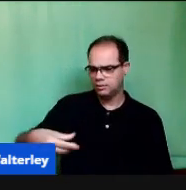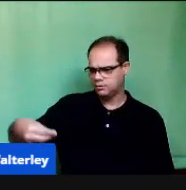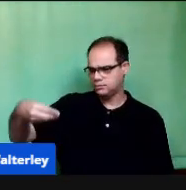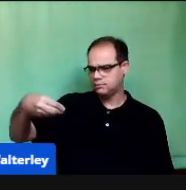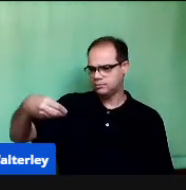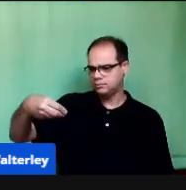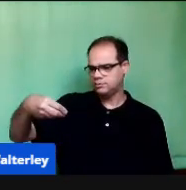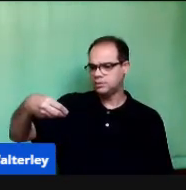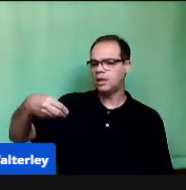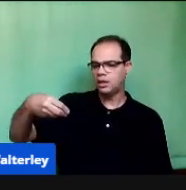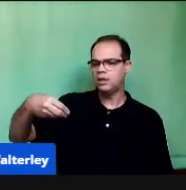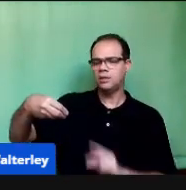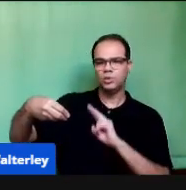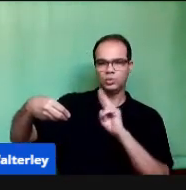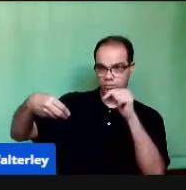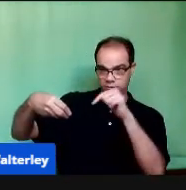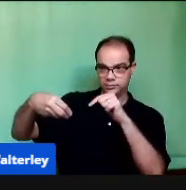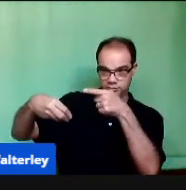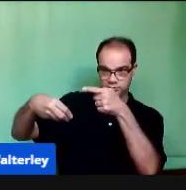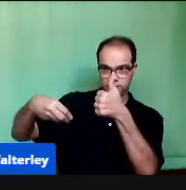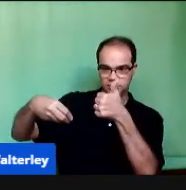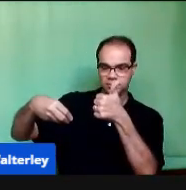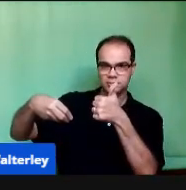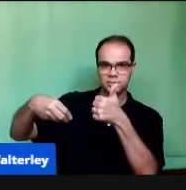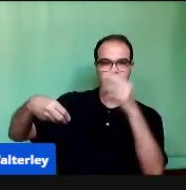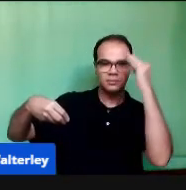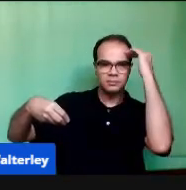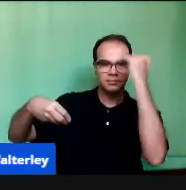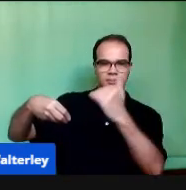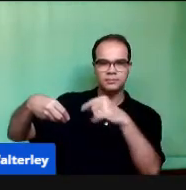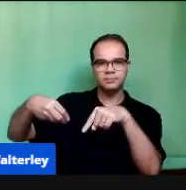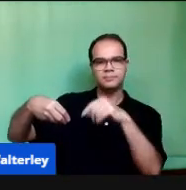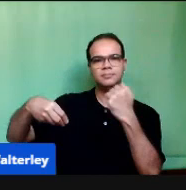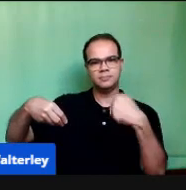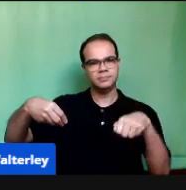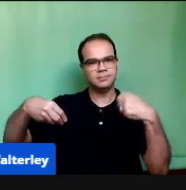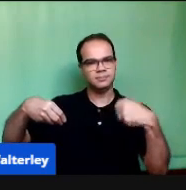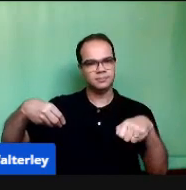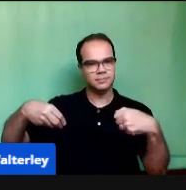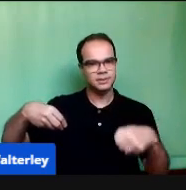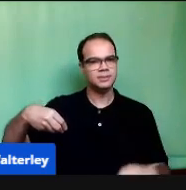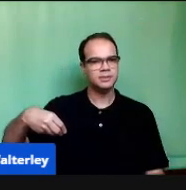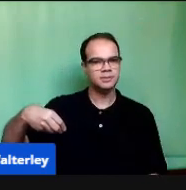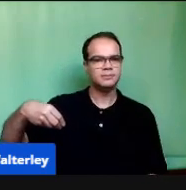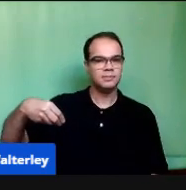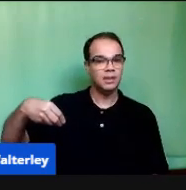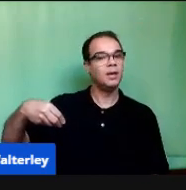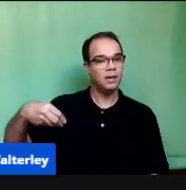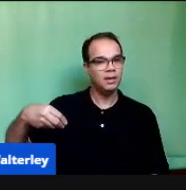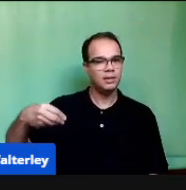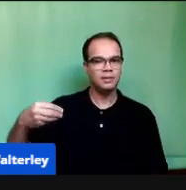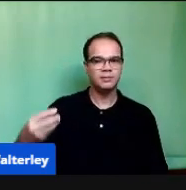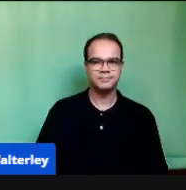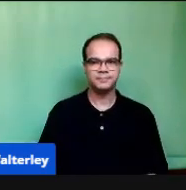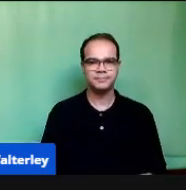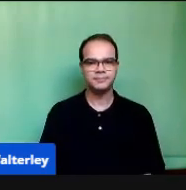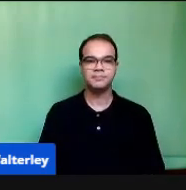nós entendemos que era importante implementar esse serviço para ajudar nesse